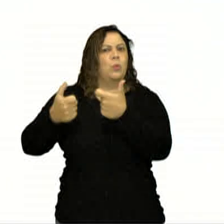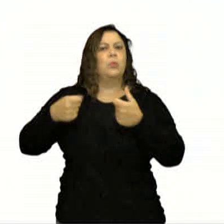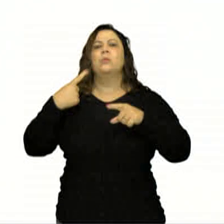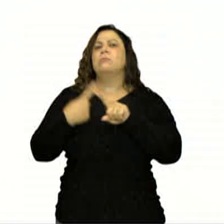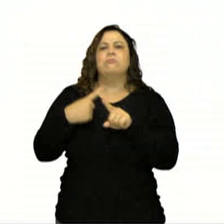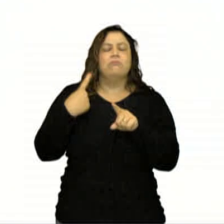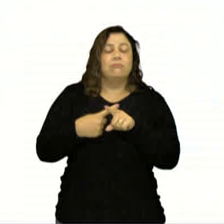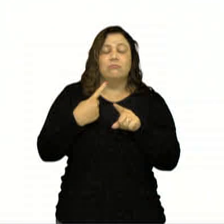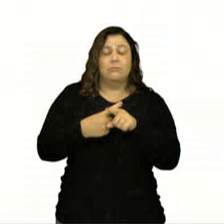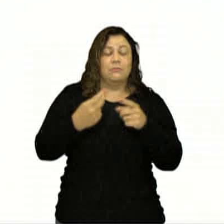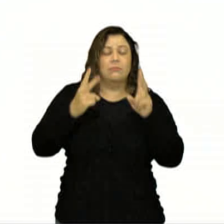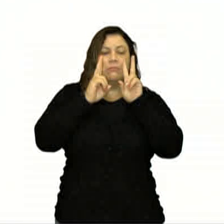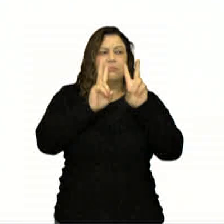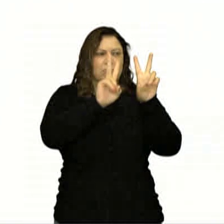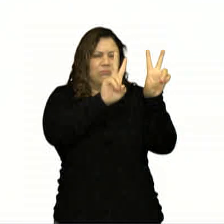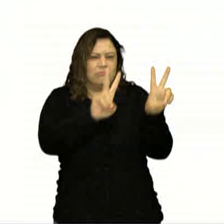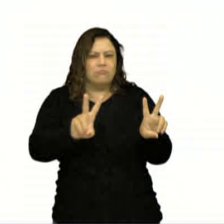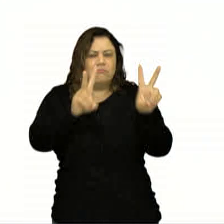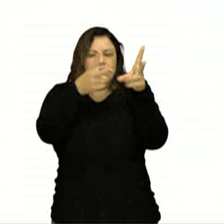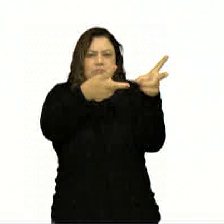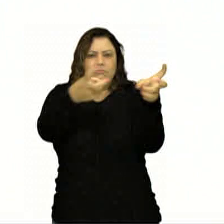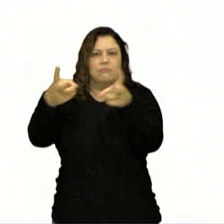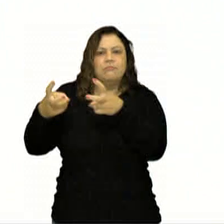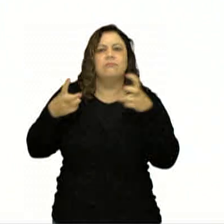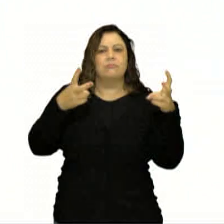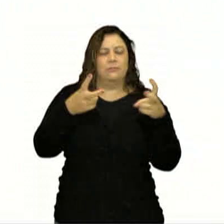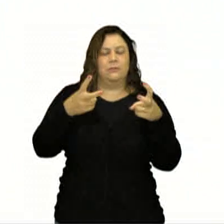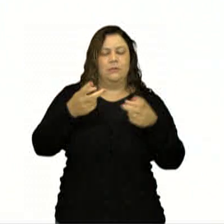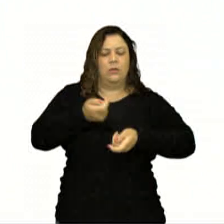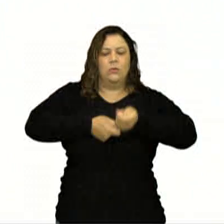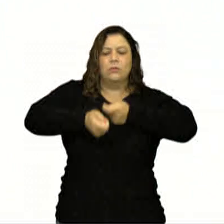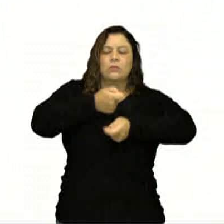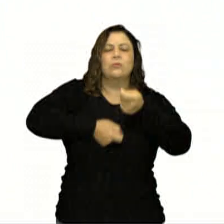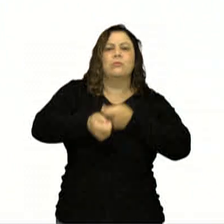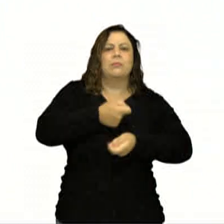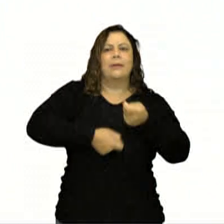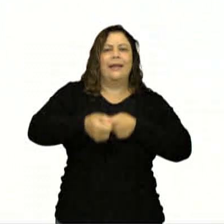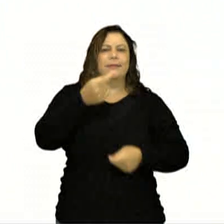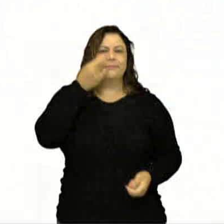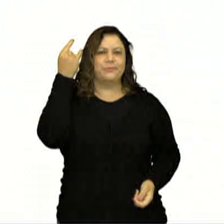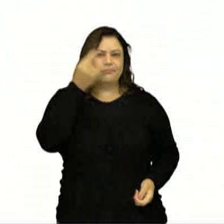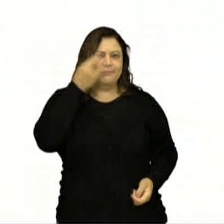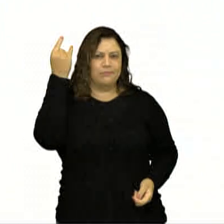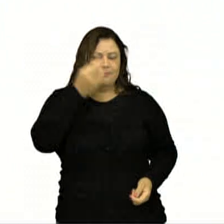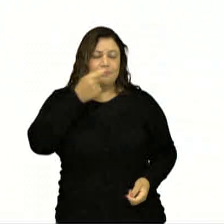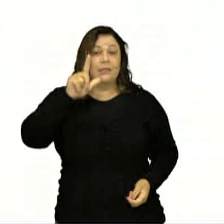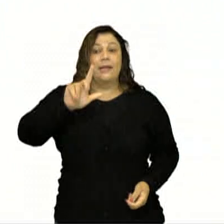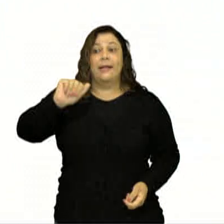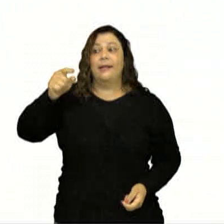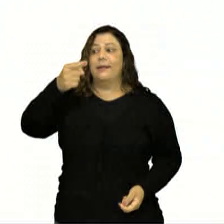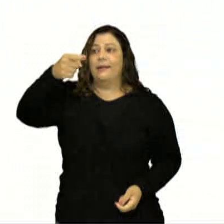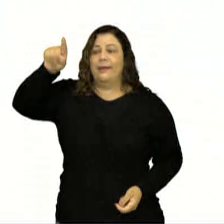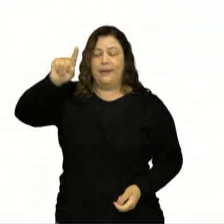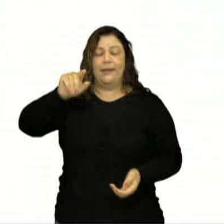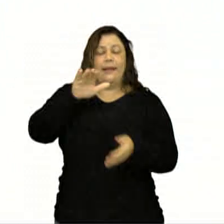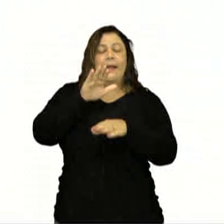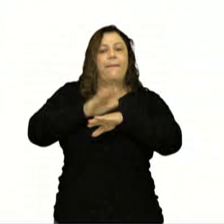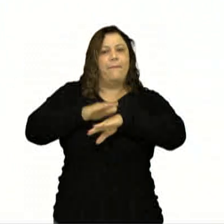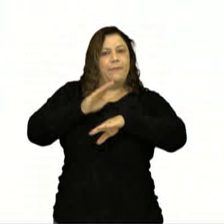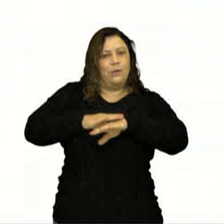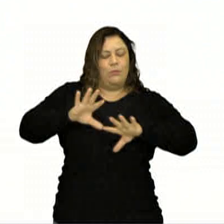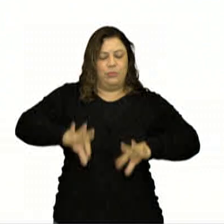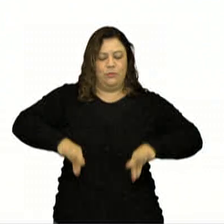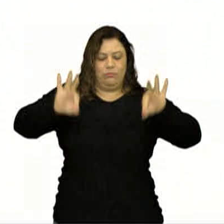ela visava o comércio lucrativo de lãs, né, que era a matéria-prima para a manufatura, para a produção de tecidos,